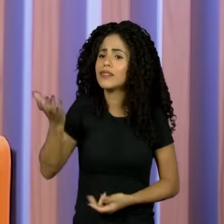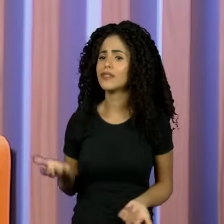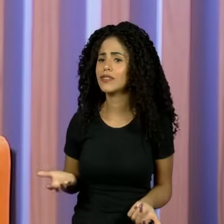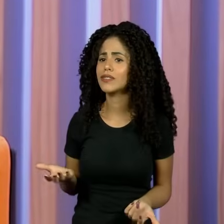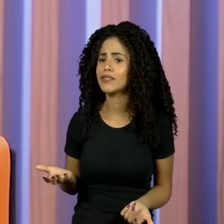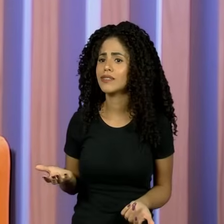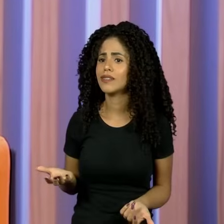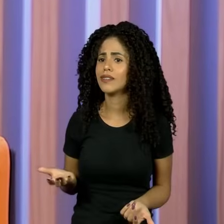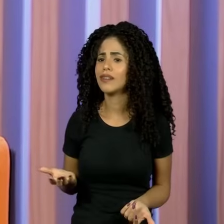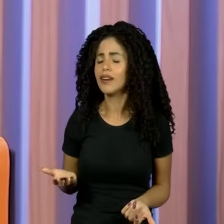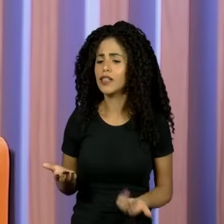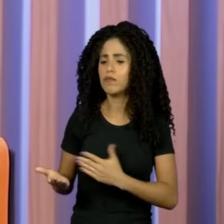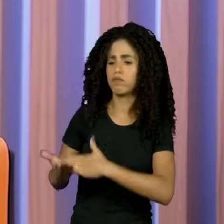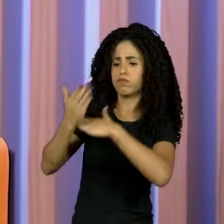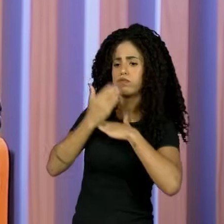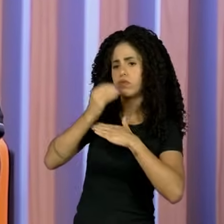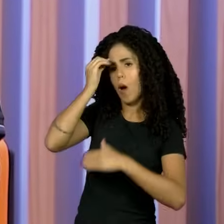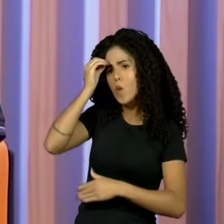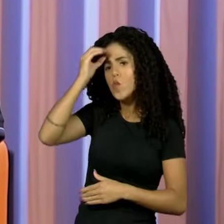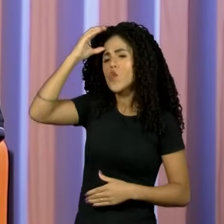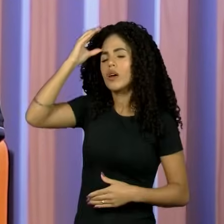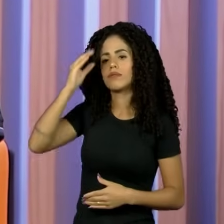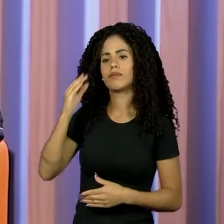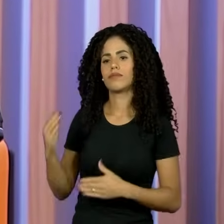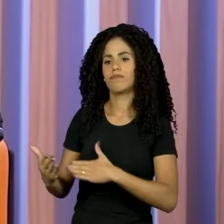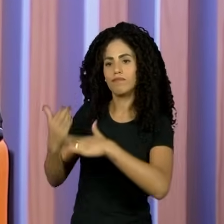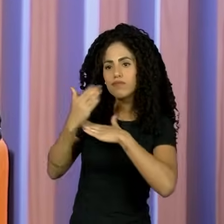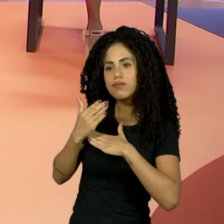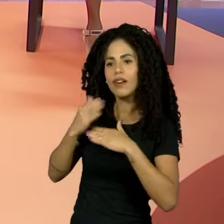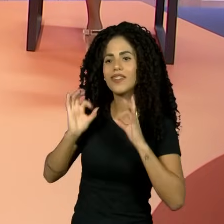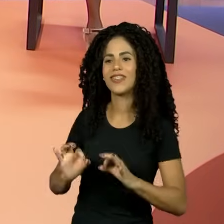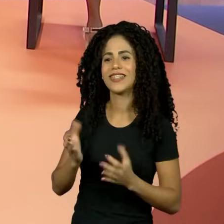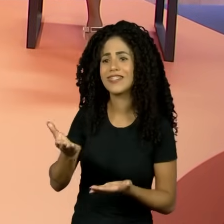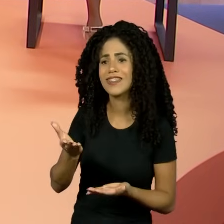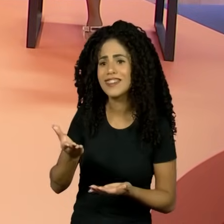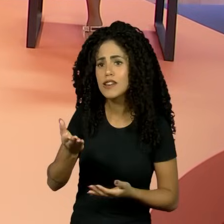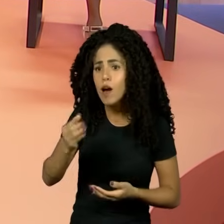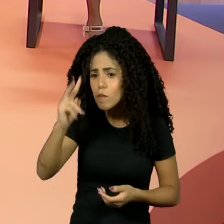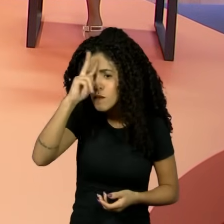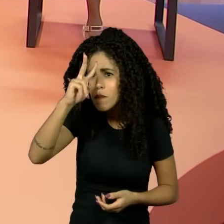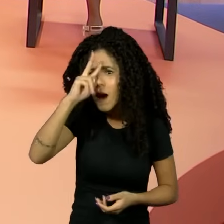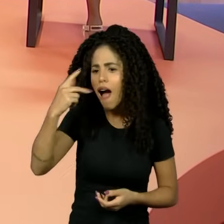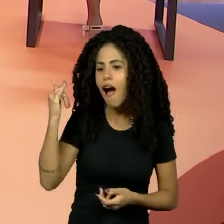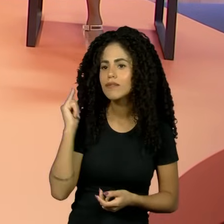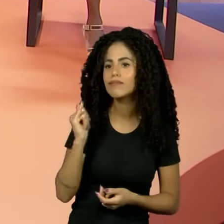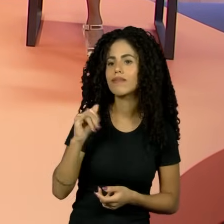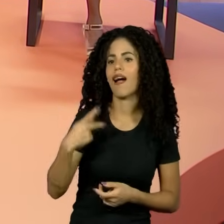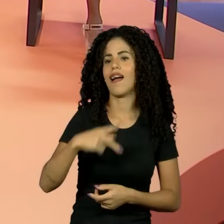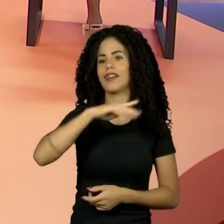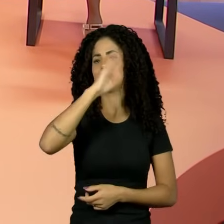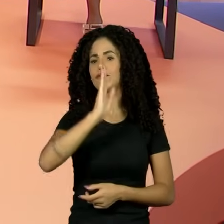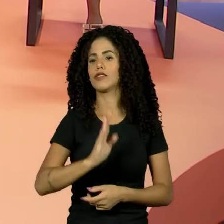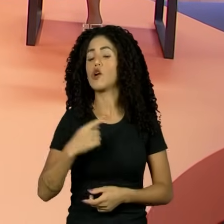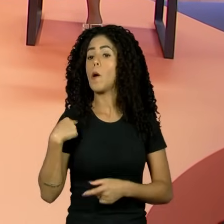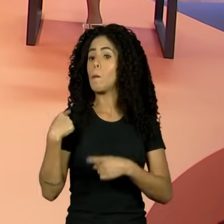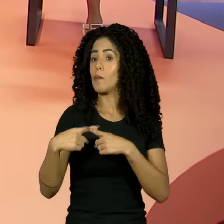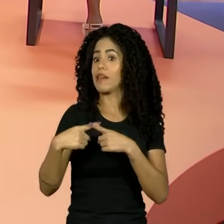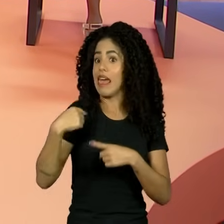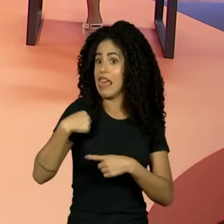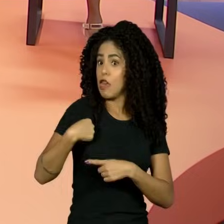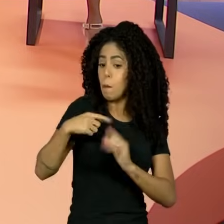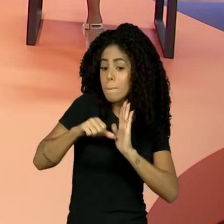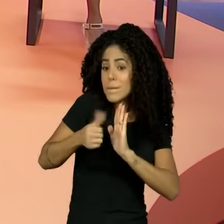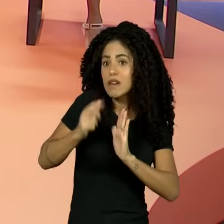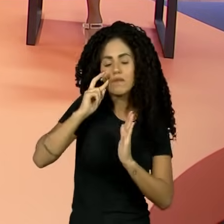o pensamento afrodiaspórico, né? Que são reconhecidas fora do país. E é muito curioso porque quando eu li a Gonzalez pela primeira